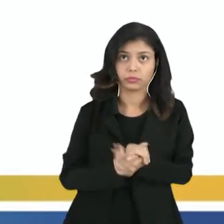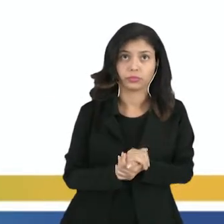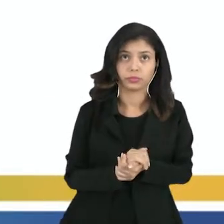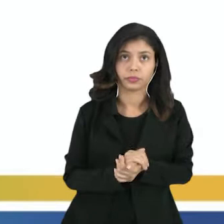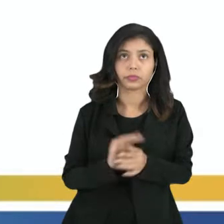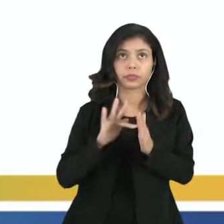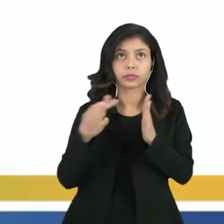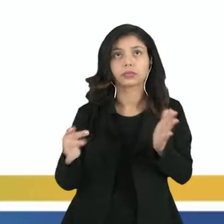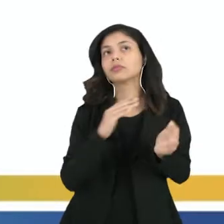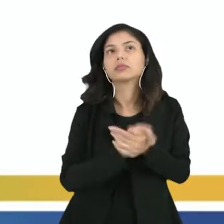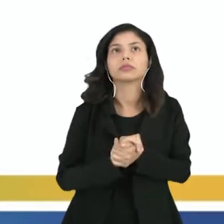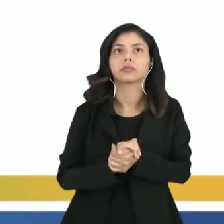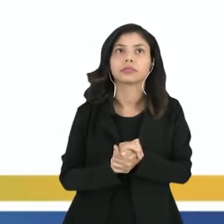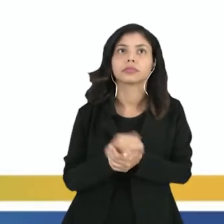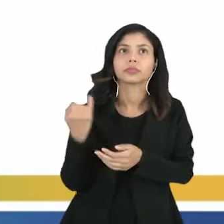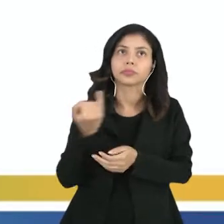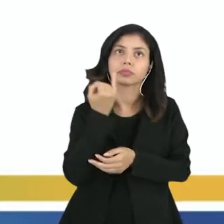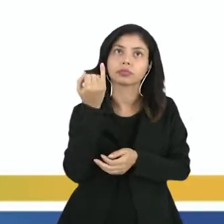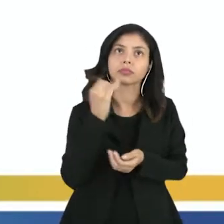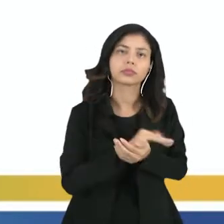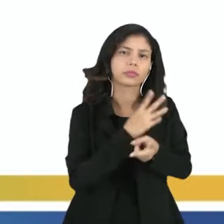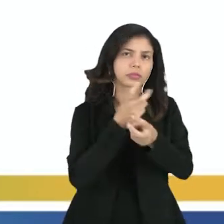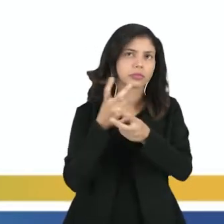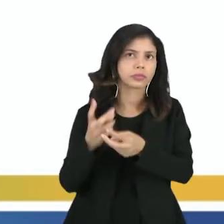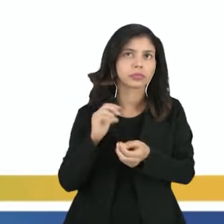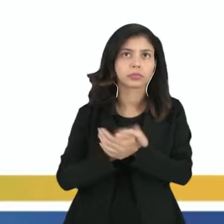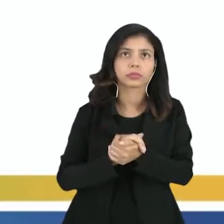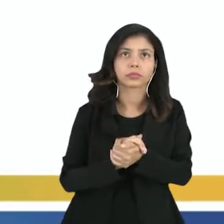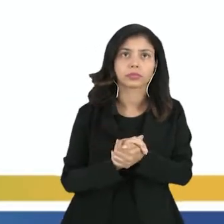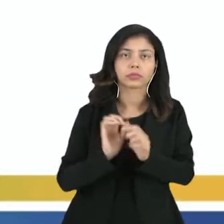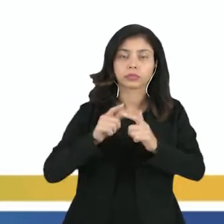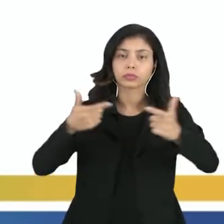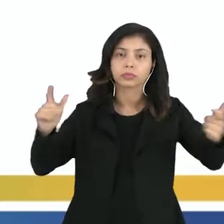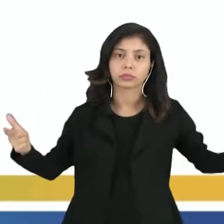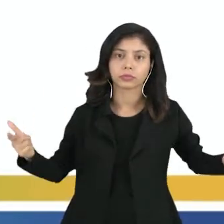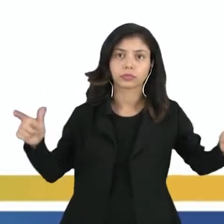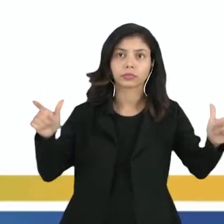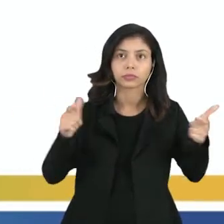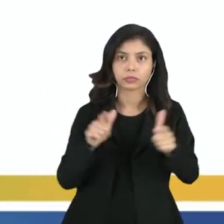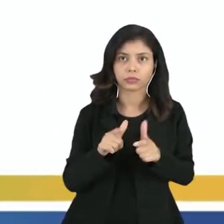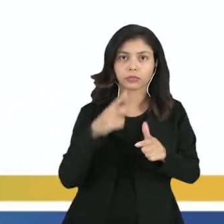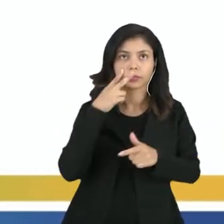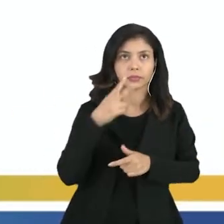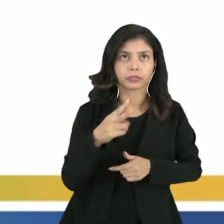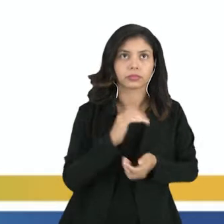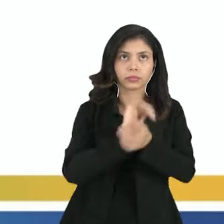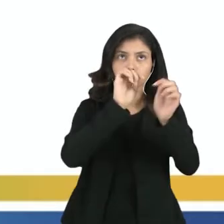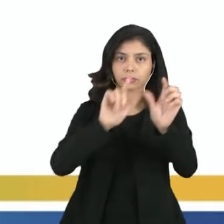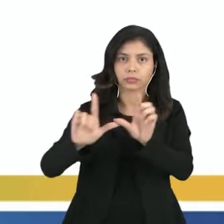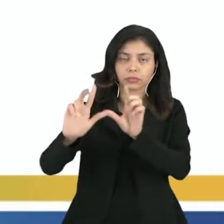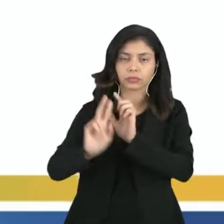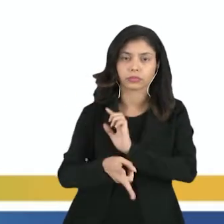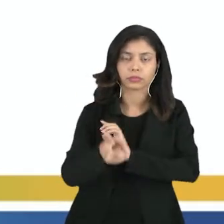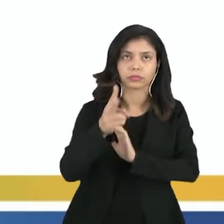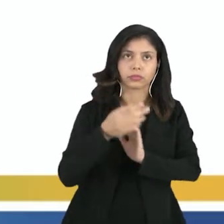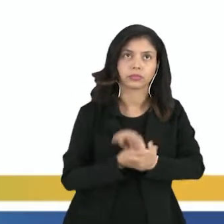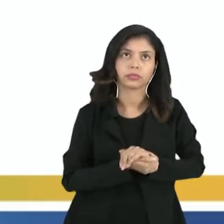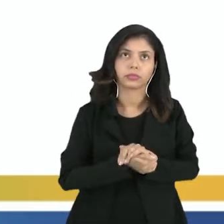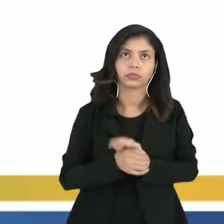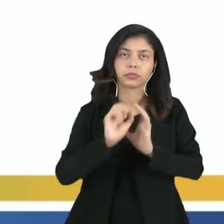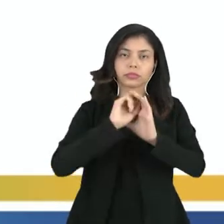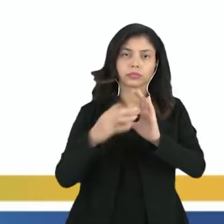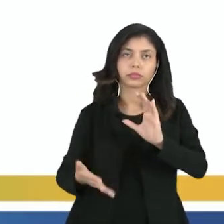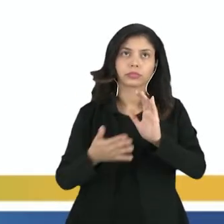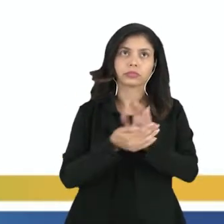função, essencial para percebermos se ela é crescente ou decrescente, como veremos nos slides seguintes. Mas vamos